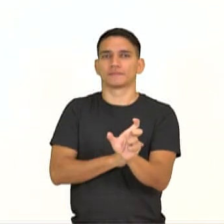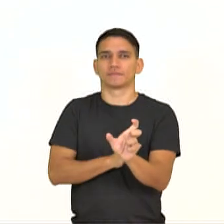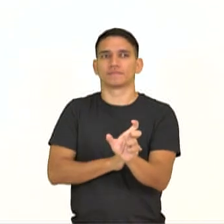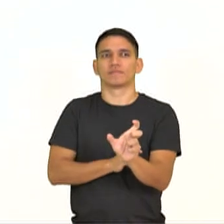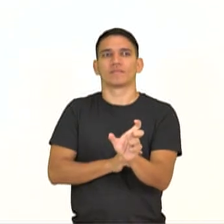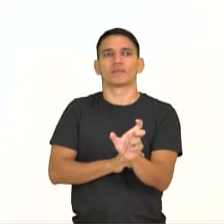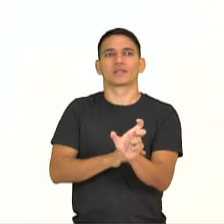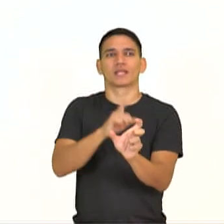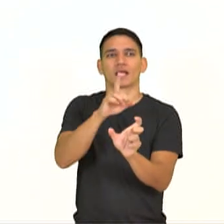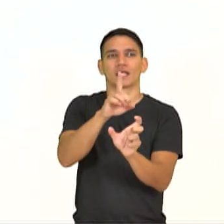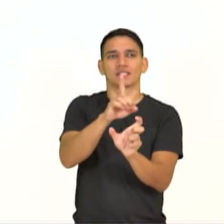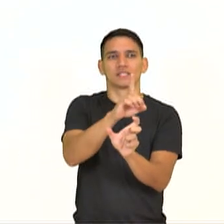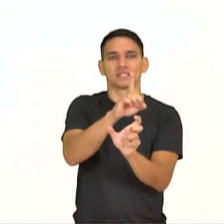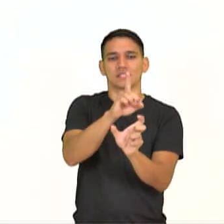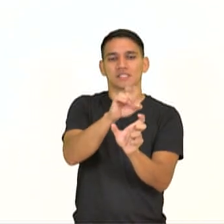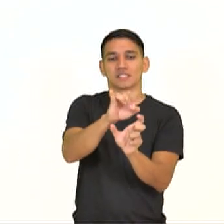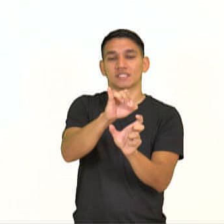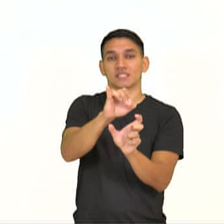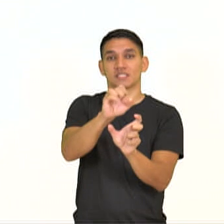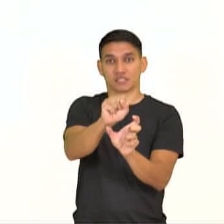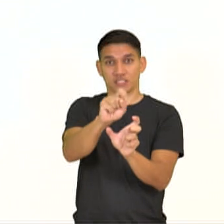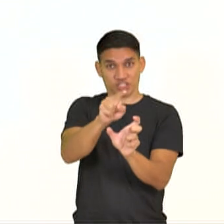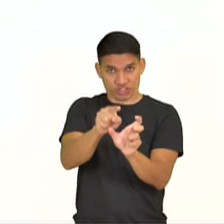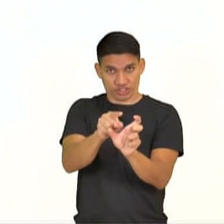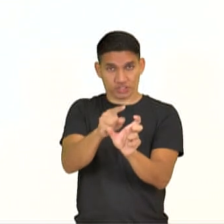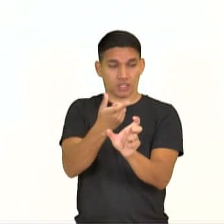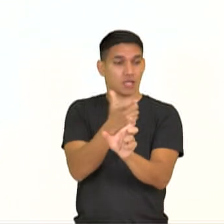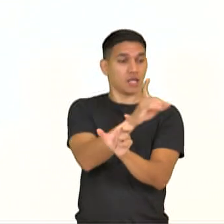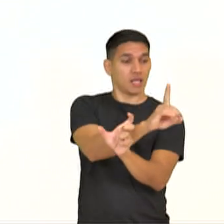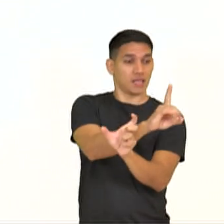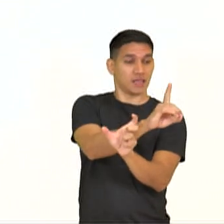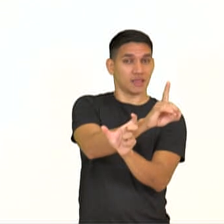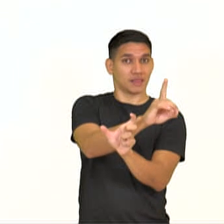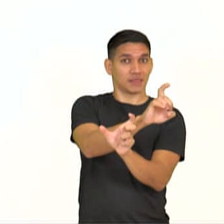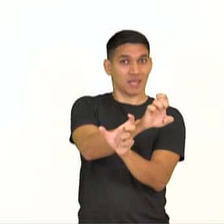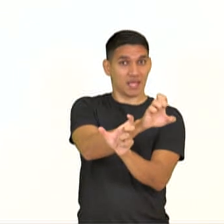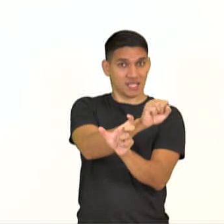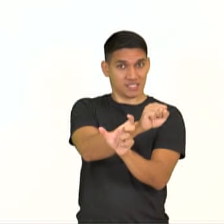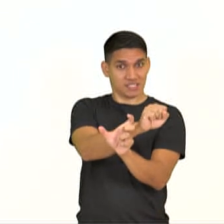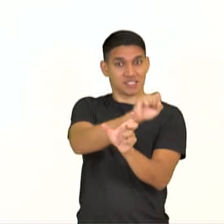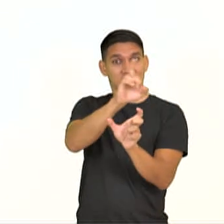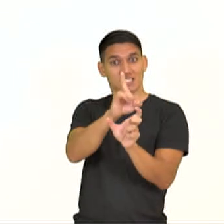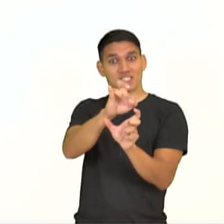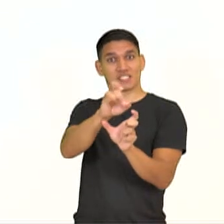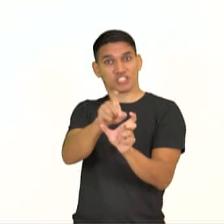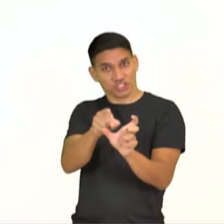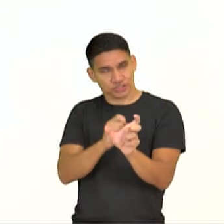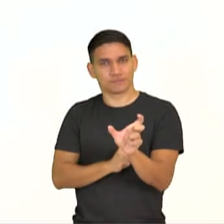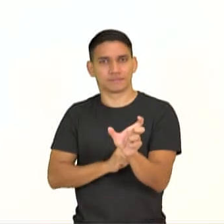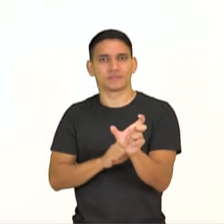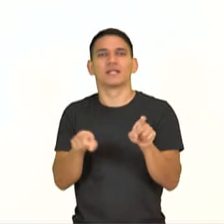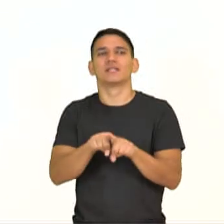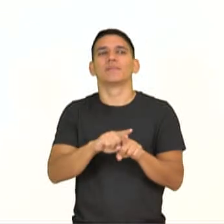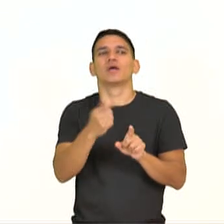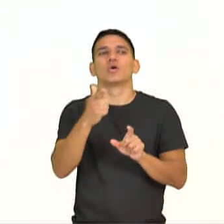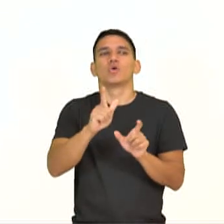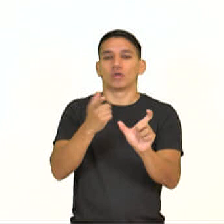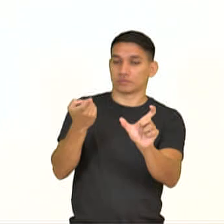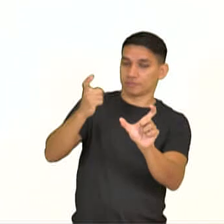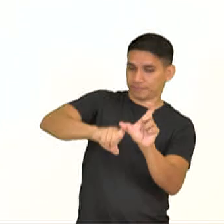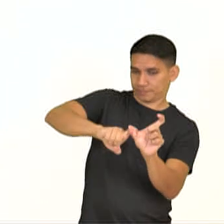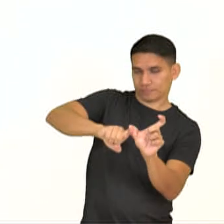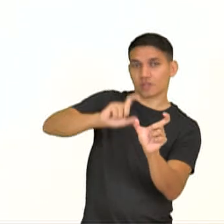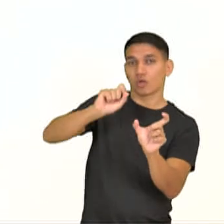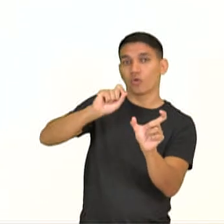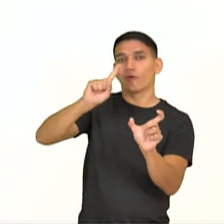eu posso acrescentar o prefixo des e formar a palavra desdiz. Né? Posso ter também derivação sufixal, né? Então